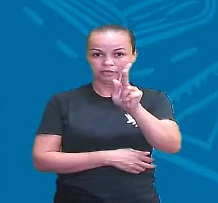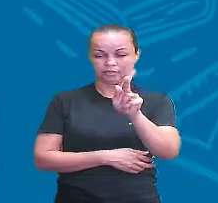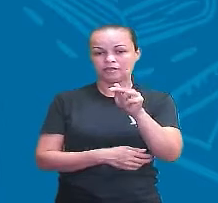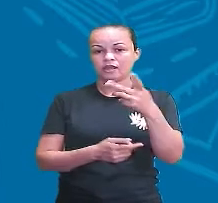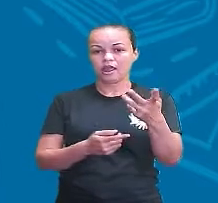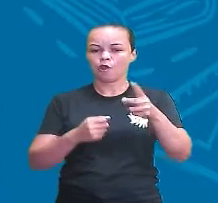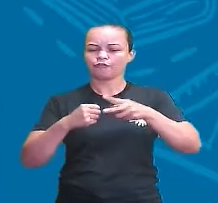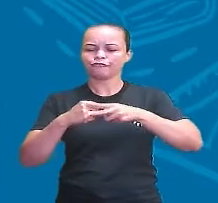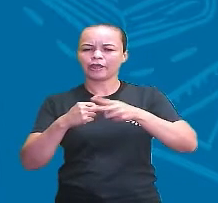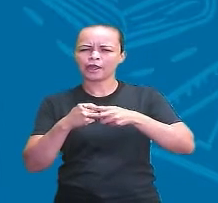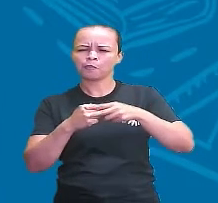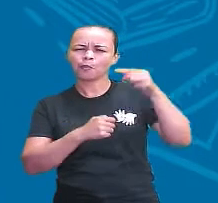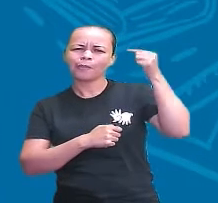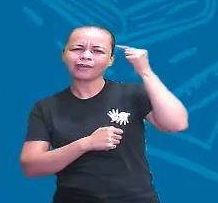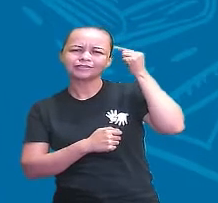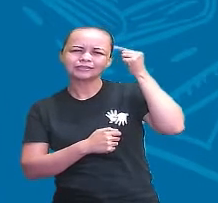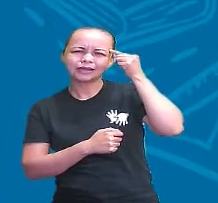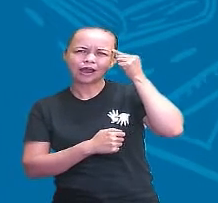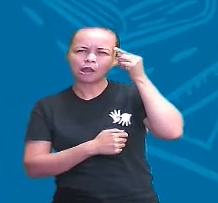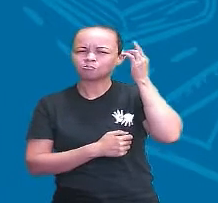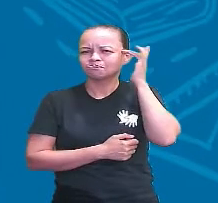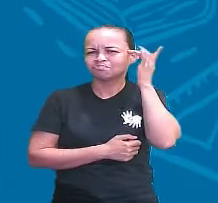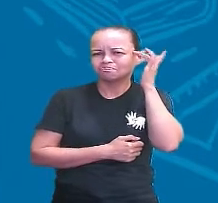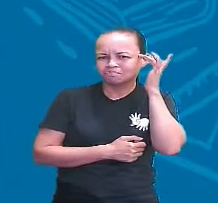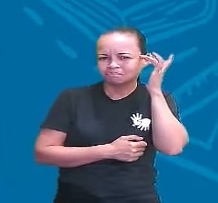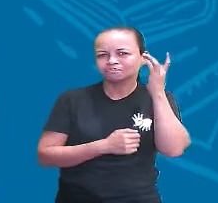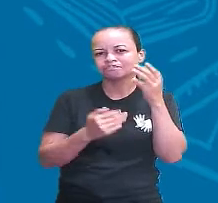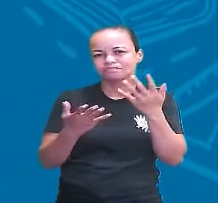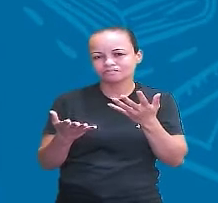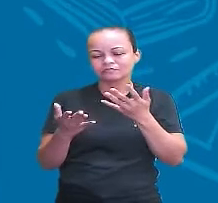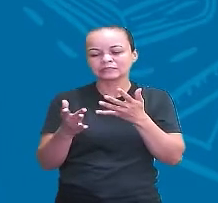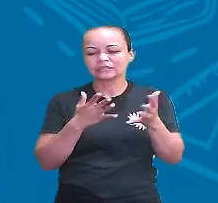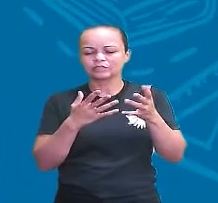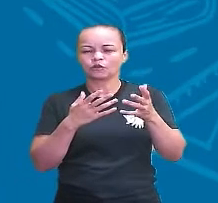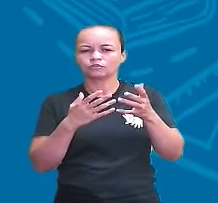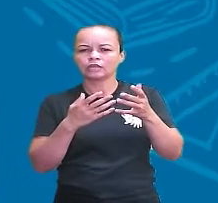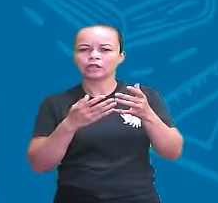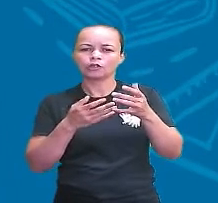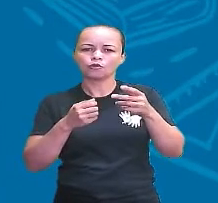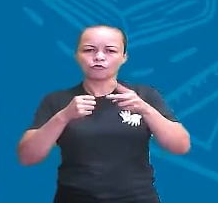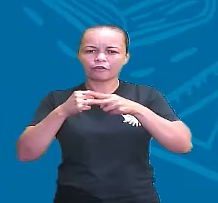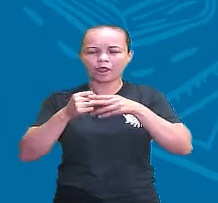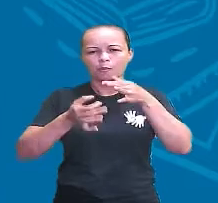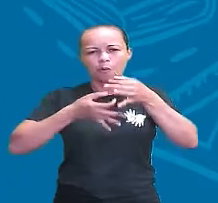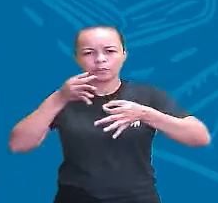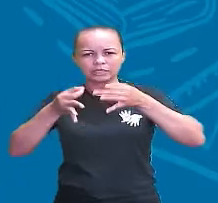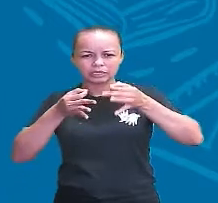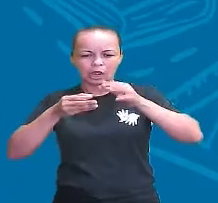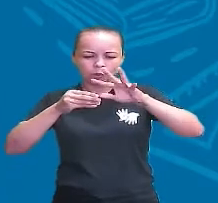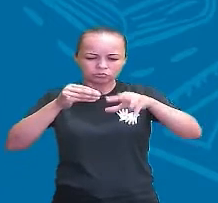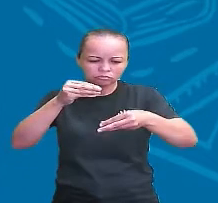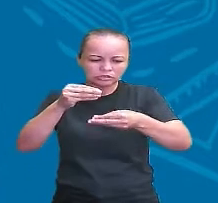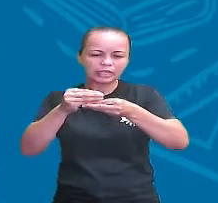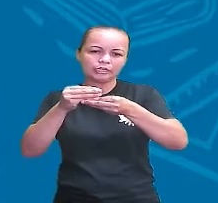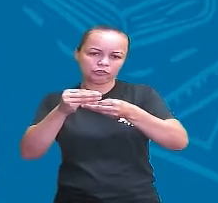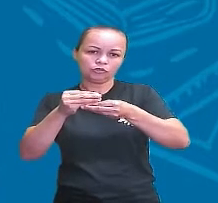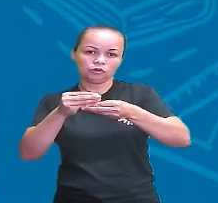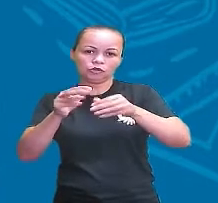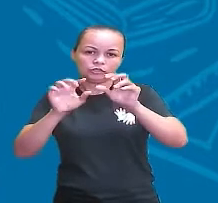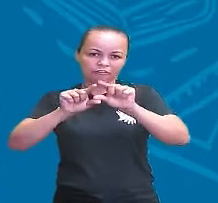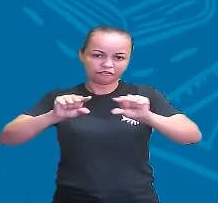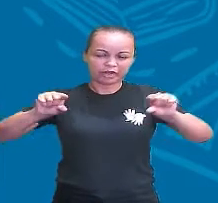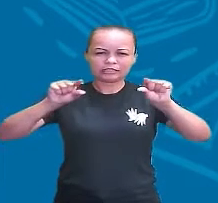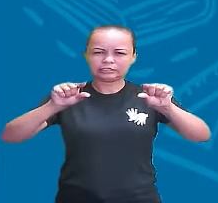achar. É um verbo de opinião. Então, se a gente coloca um verbo de opinião dentro da minha frase com sentido de futuro,